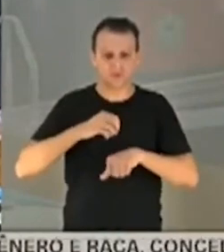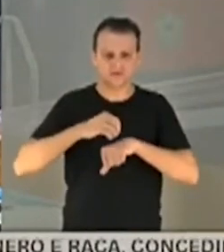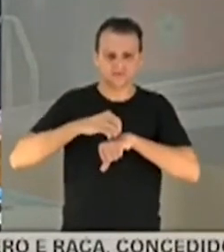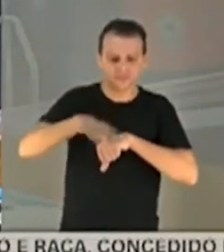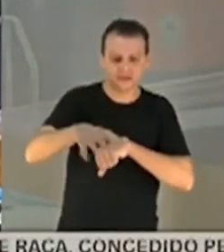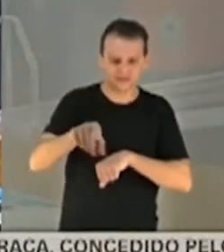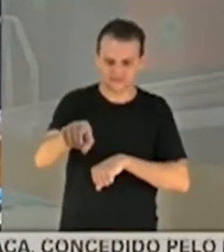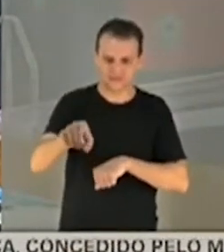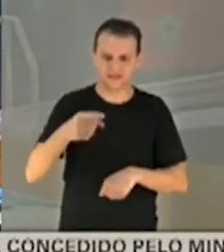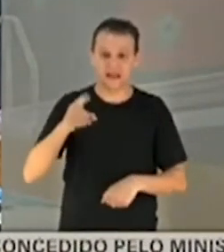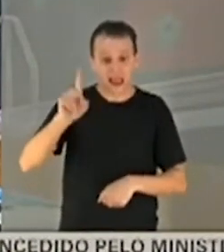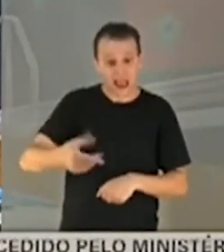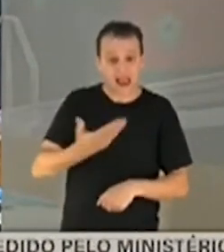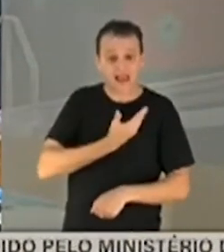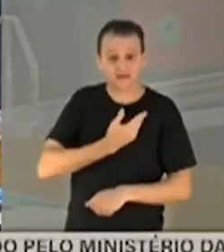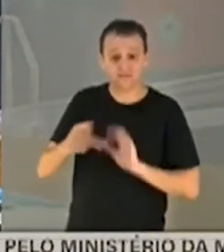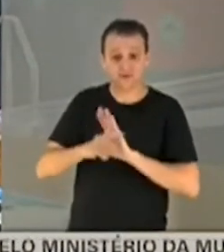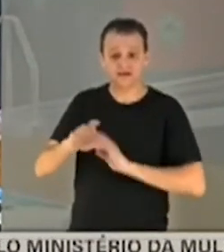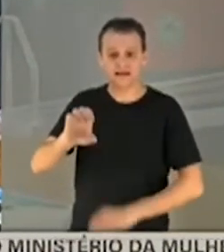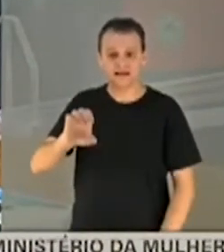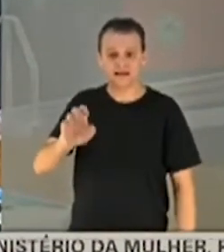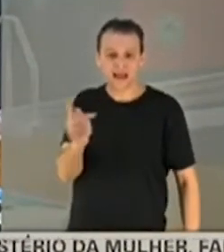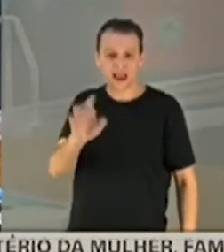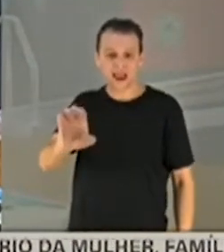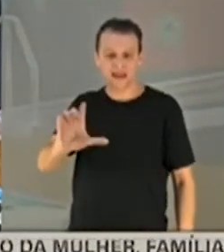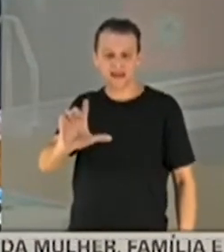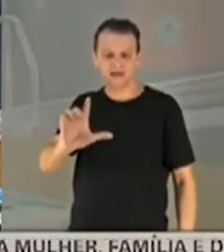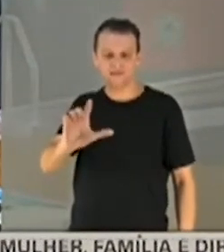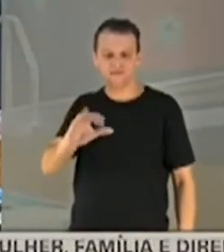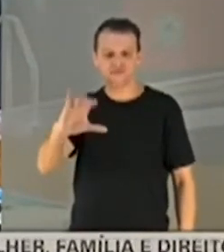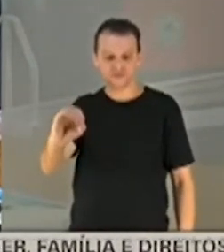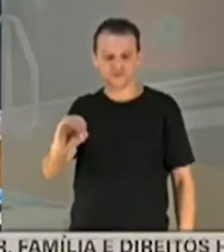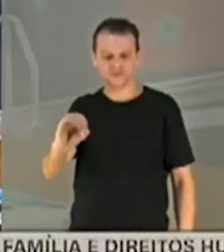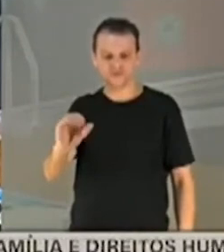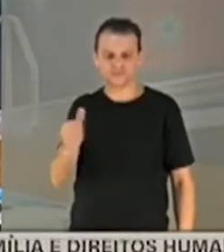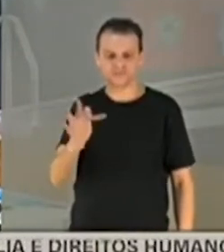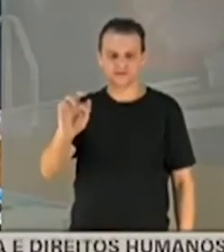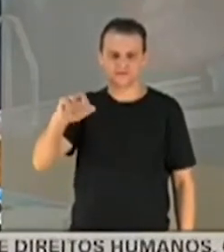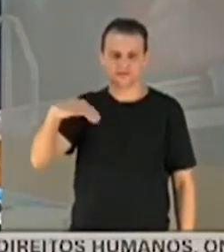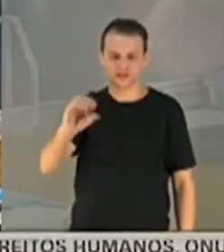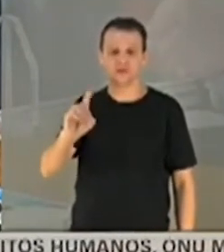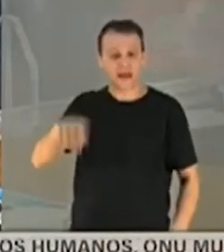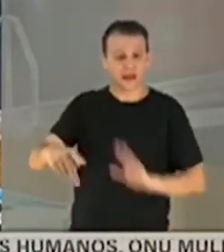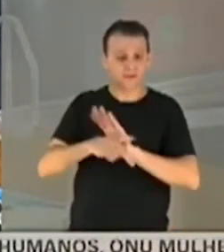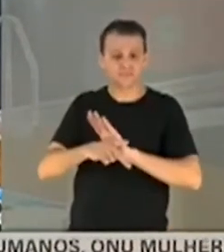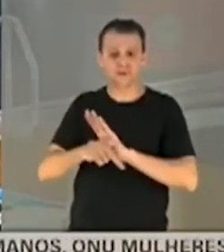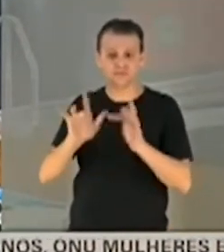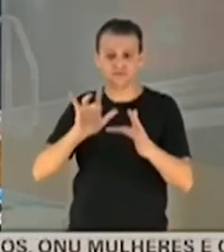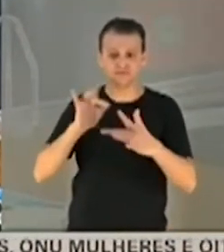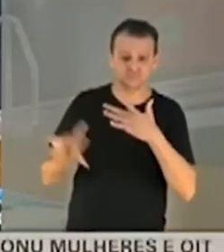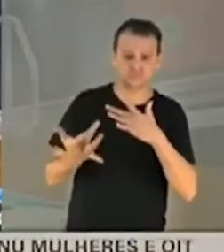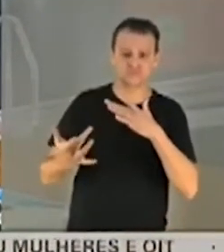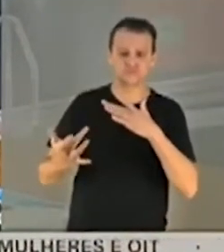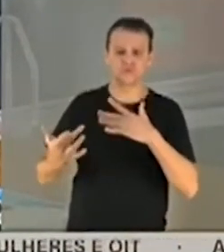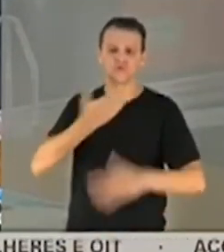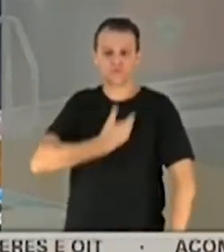Ele é colega do Elcio Franco. E é da milícia digital do governo